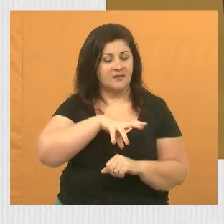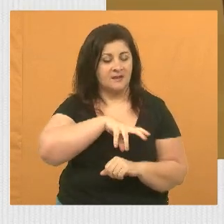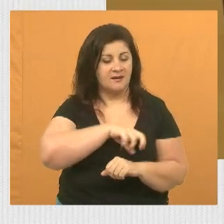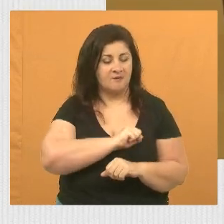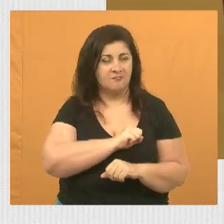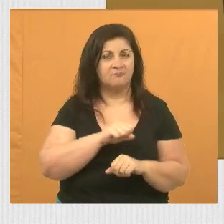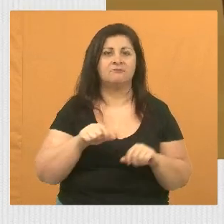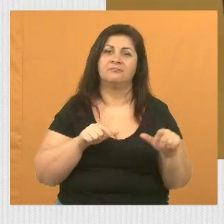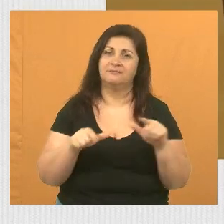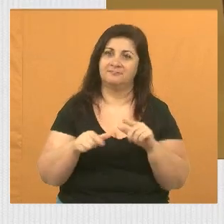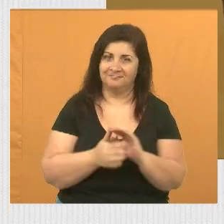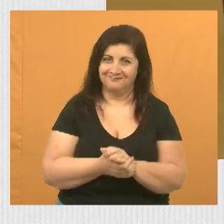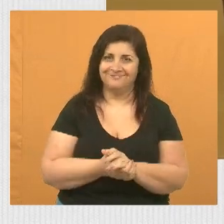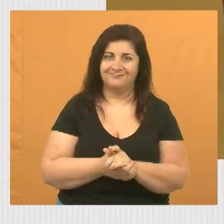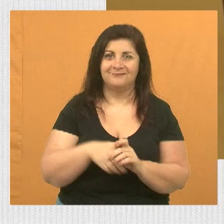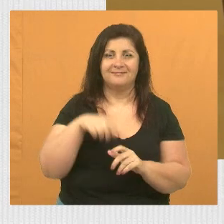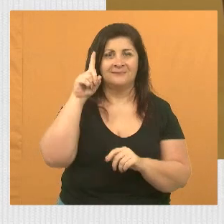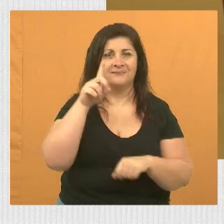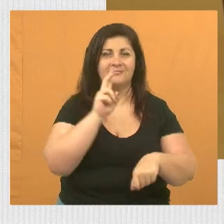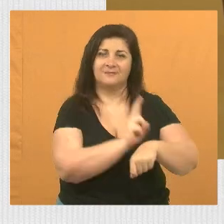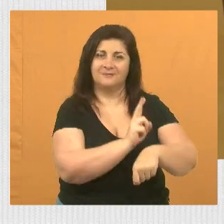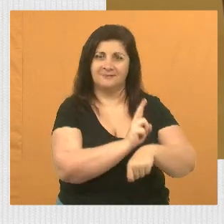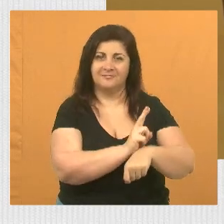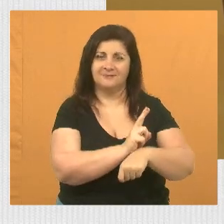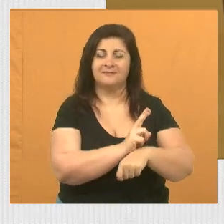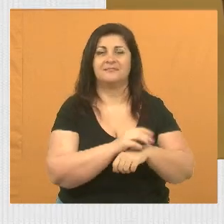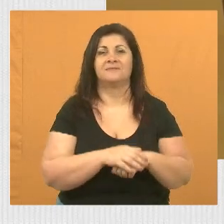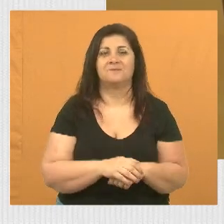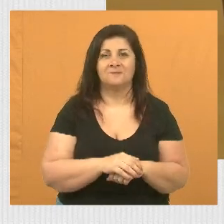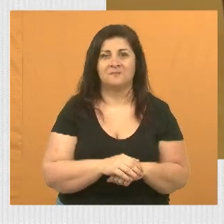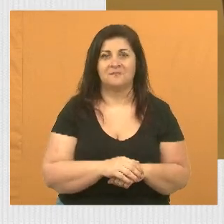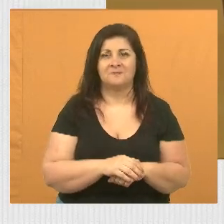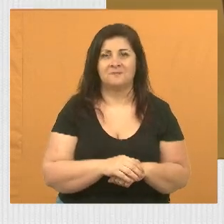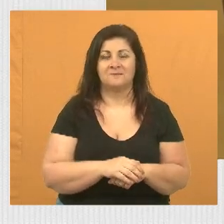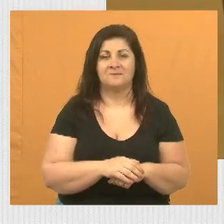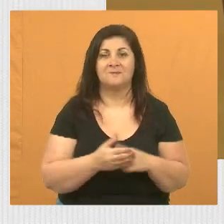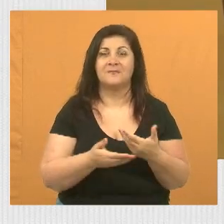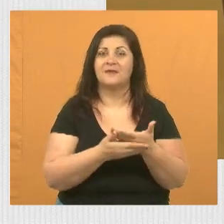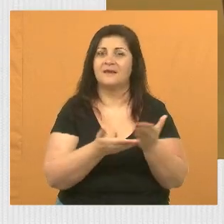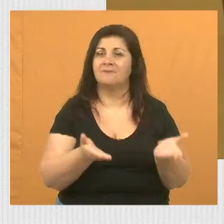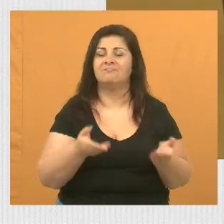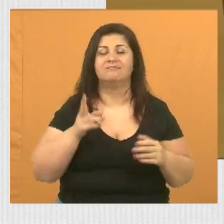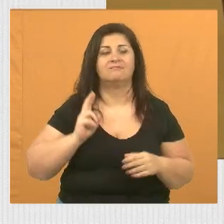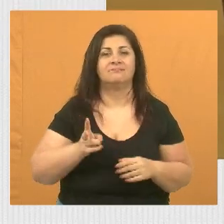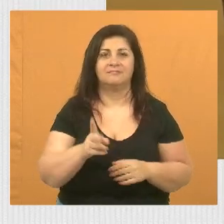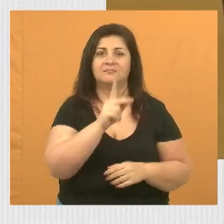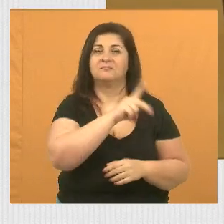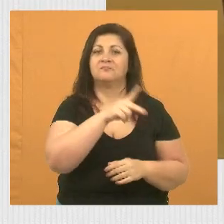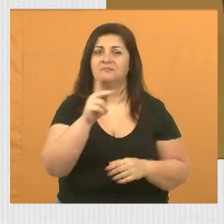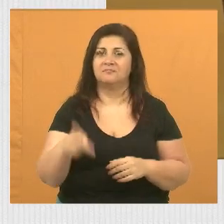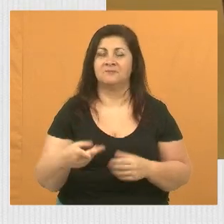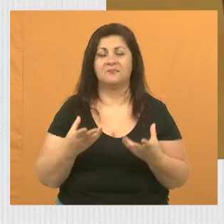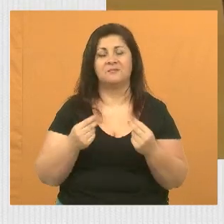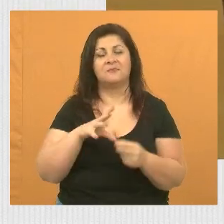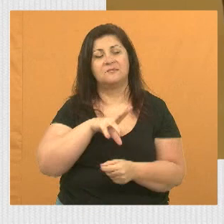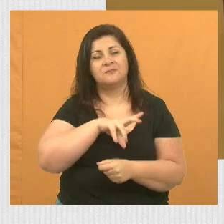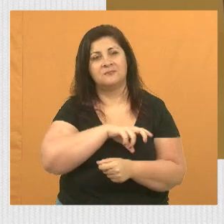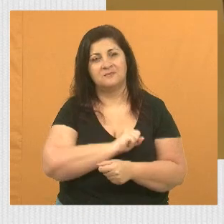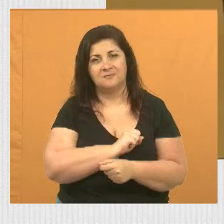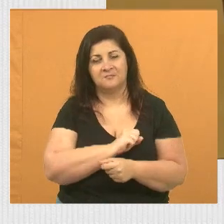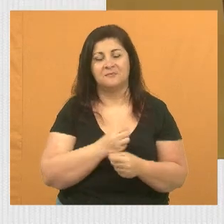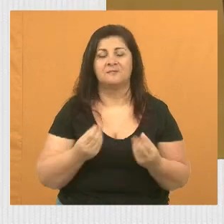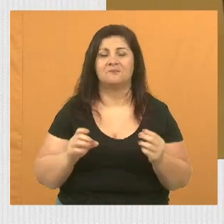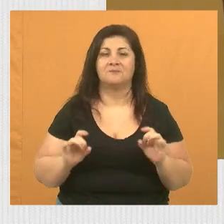pelo que você faz. Então, que Deus te proteja, te ilumine e que você continue sendo essa professora muito querida e